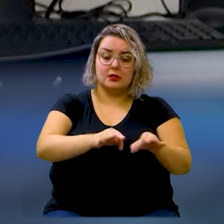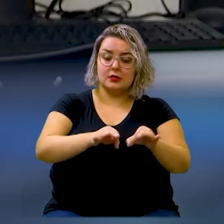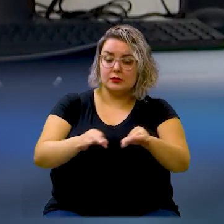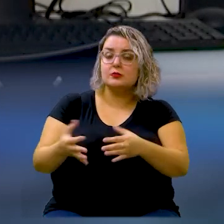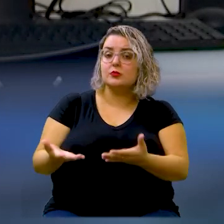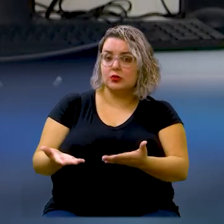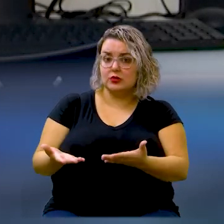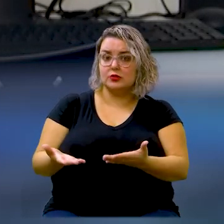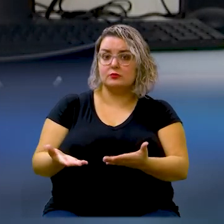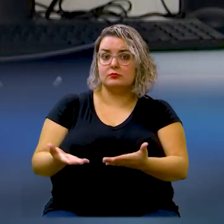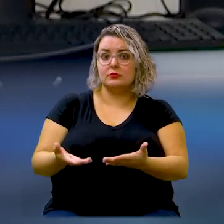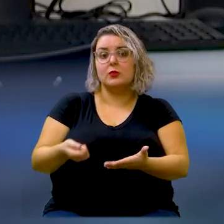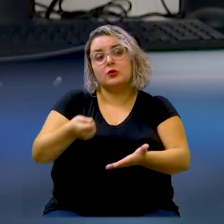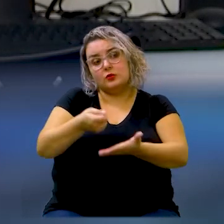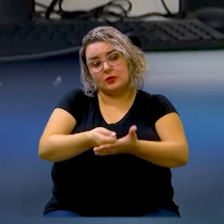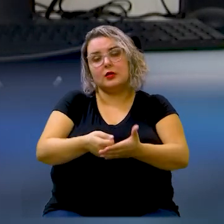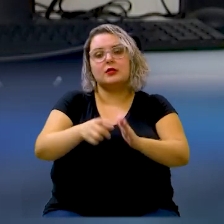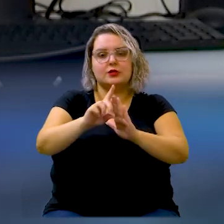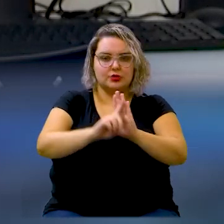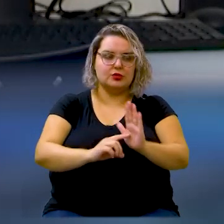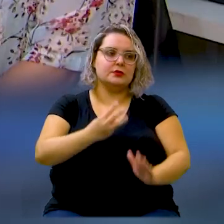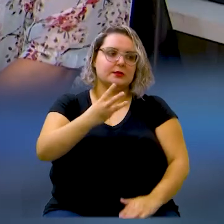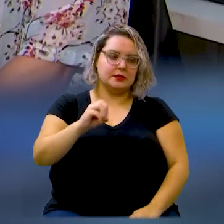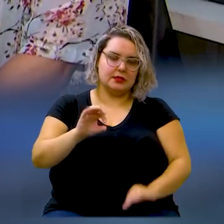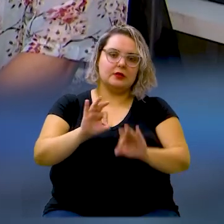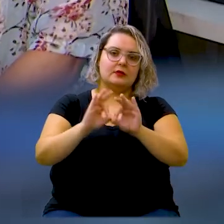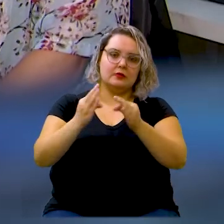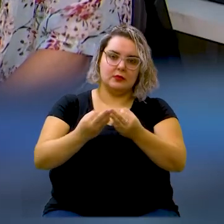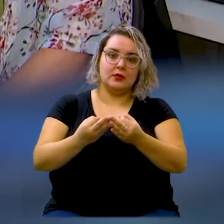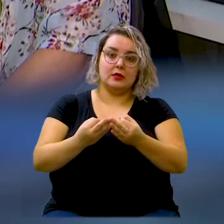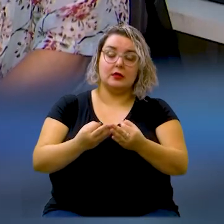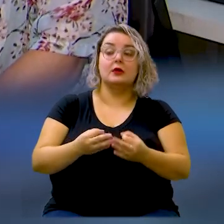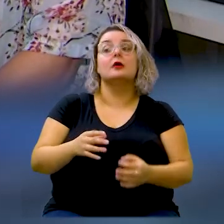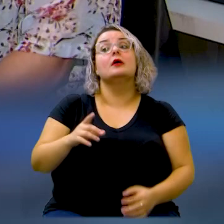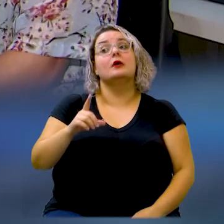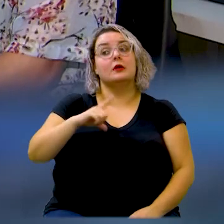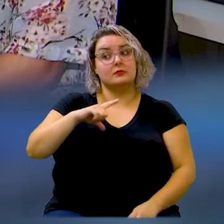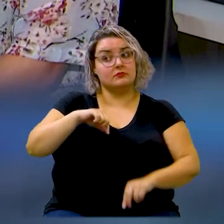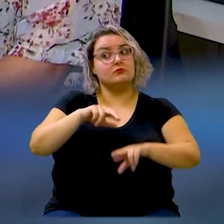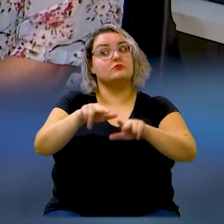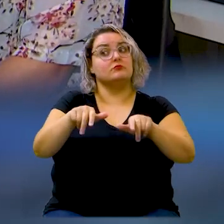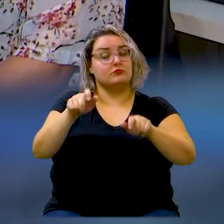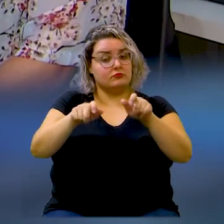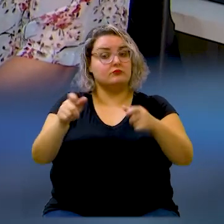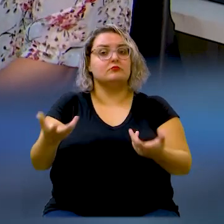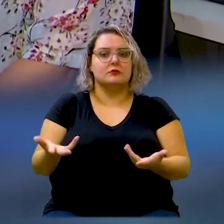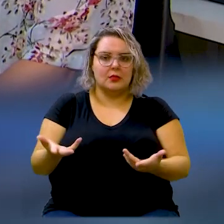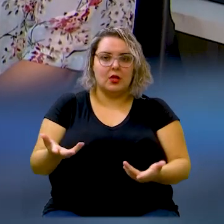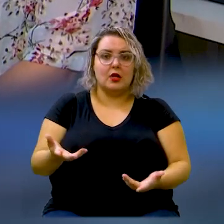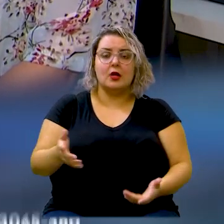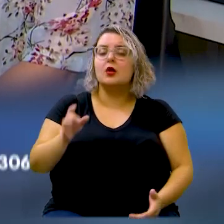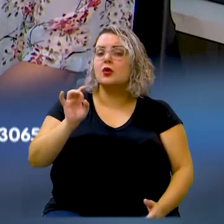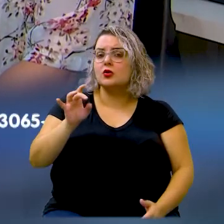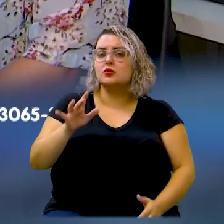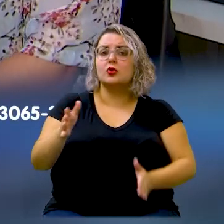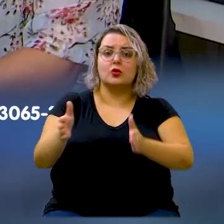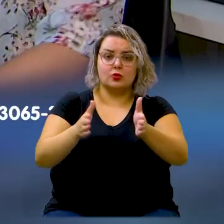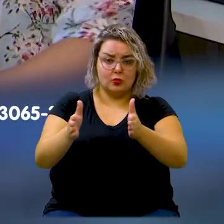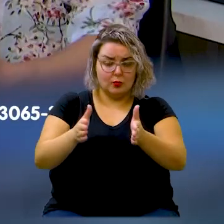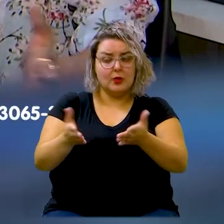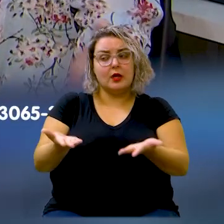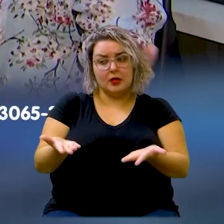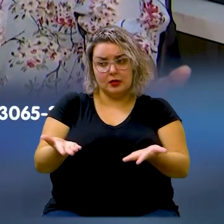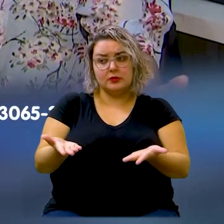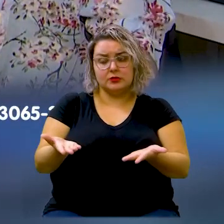projetos, e no de garantia de direitos são 30 famílias. É bastante gente. E só em um determinado período, né,